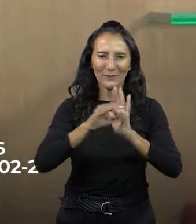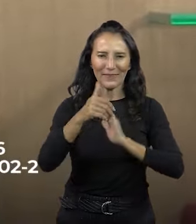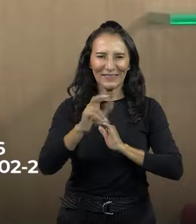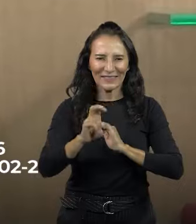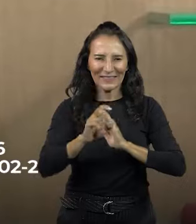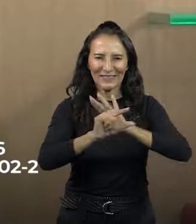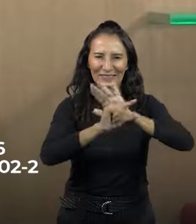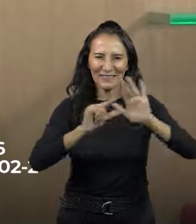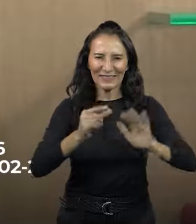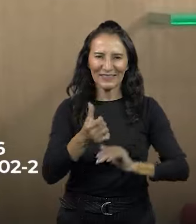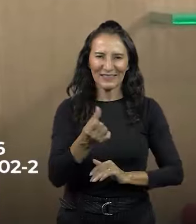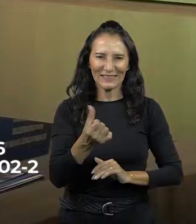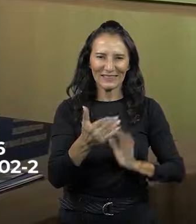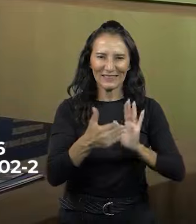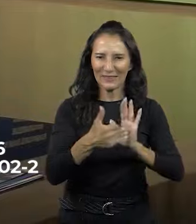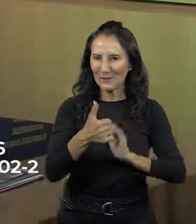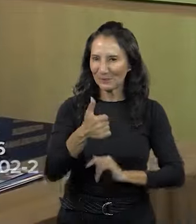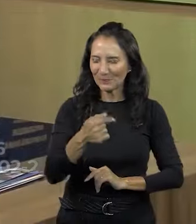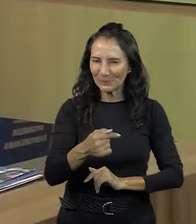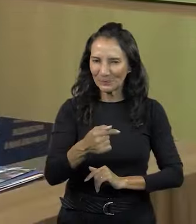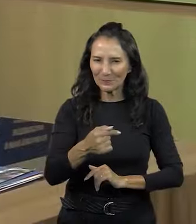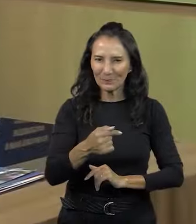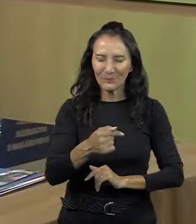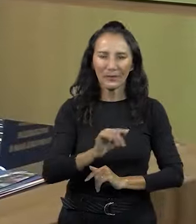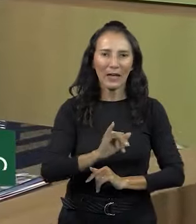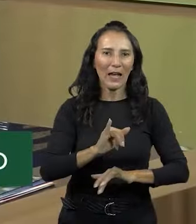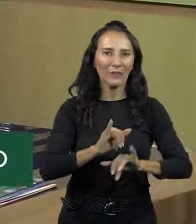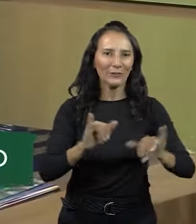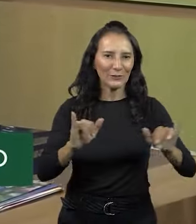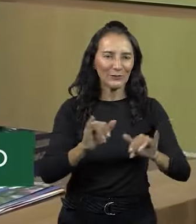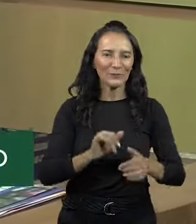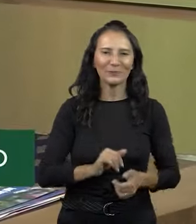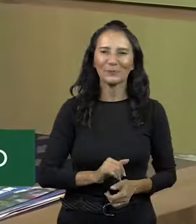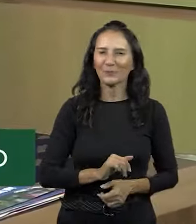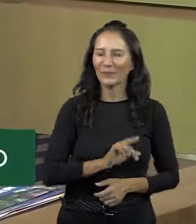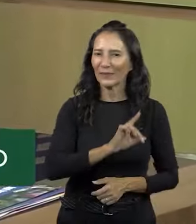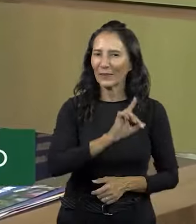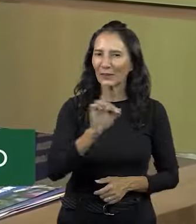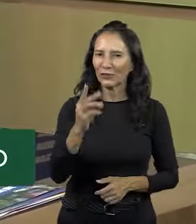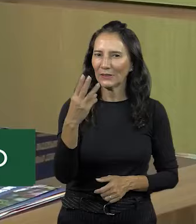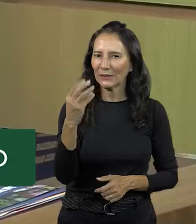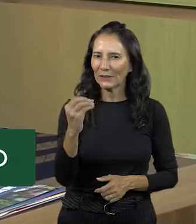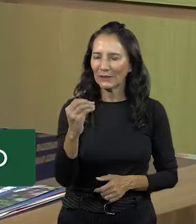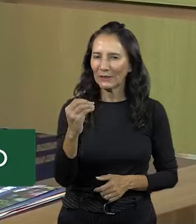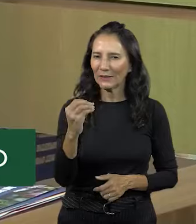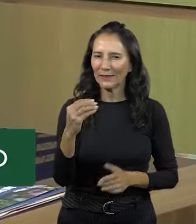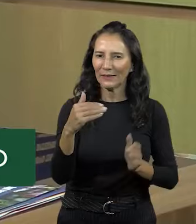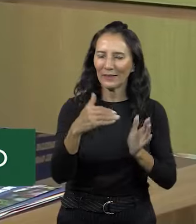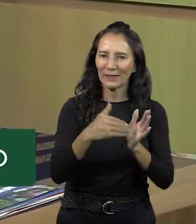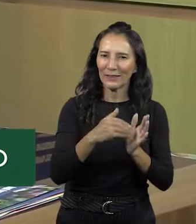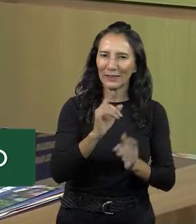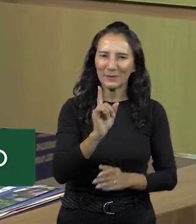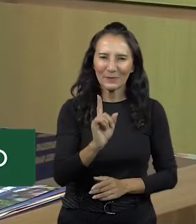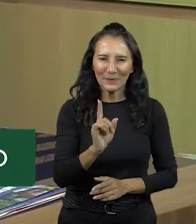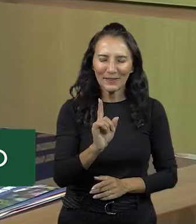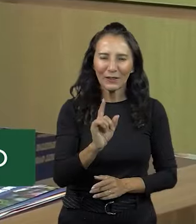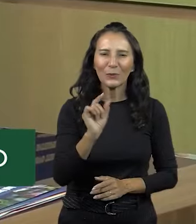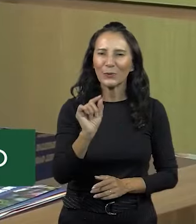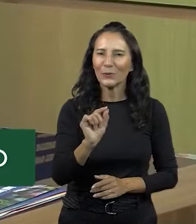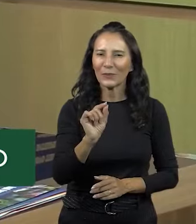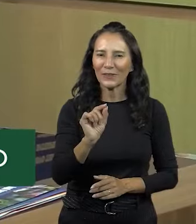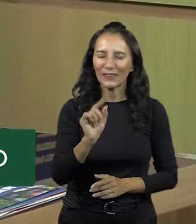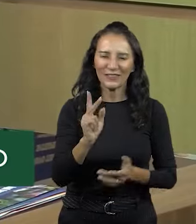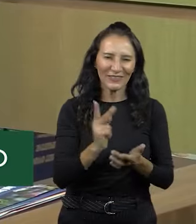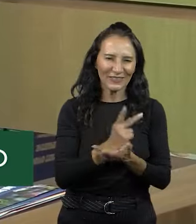e 17 vamos lá dia 30 para o dia primeiro que legal 24 horas de